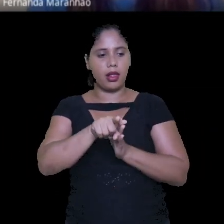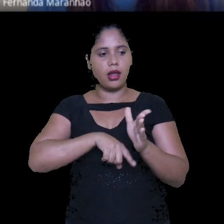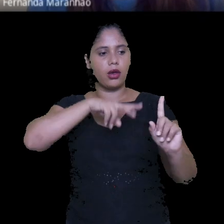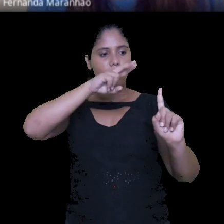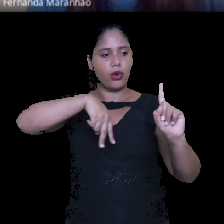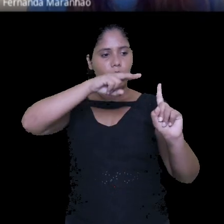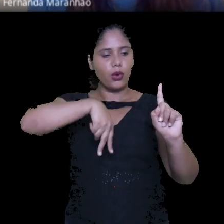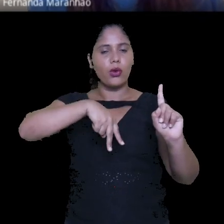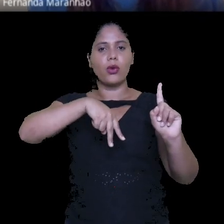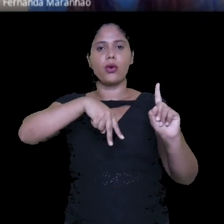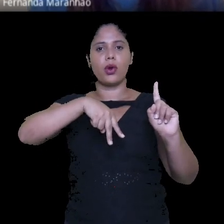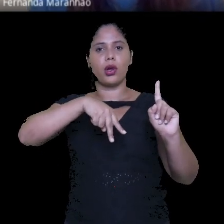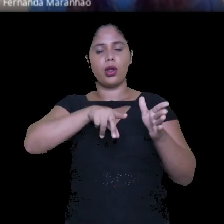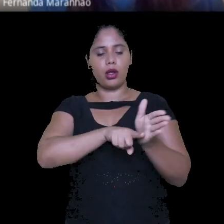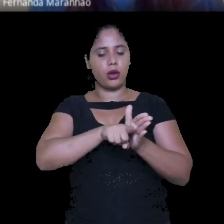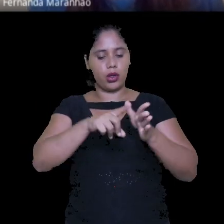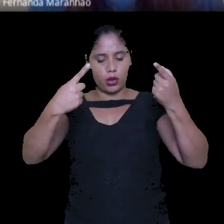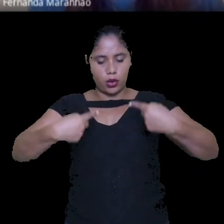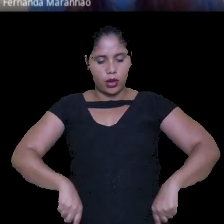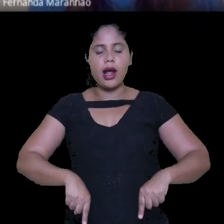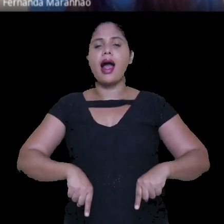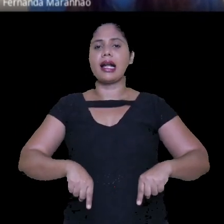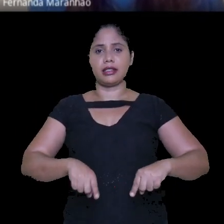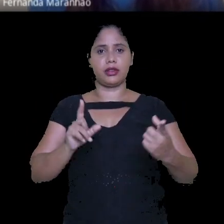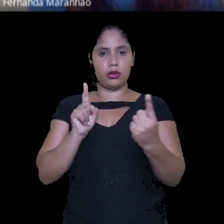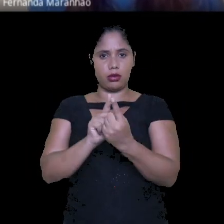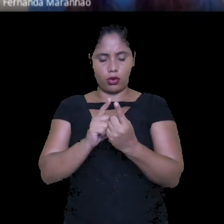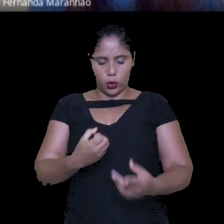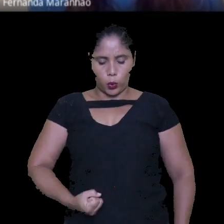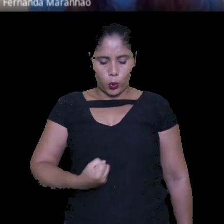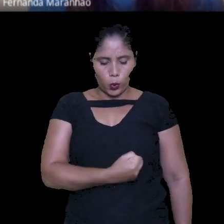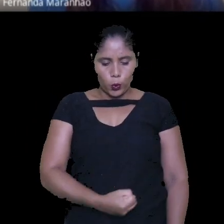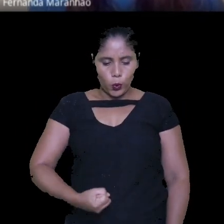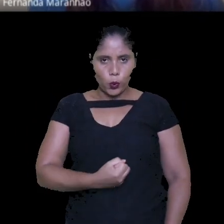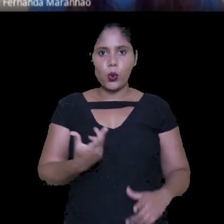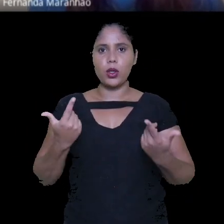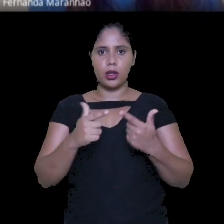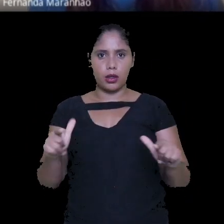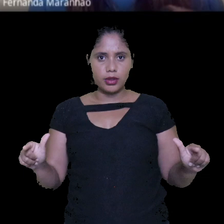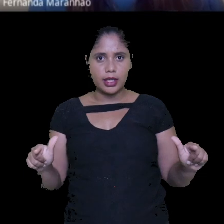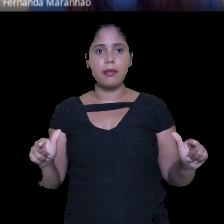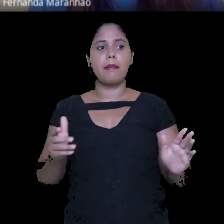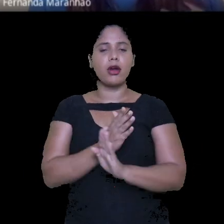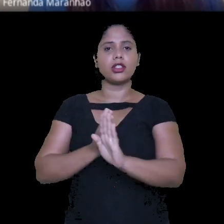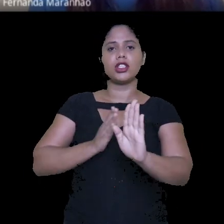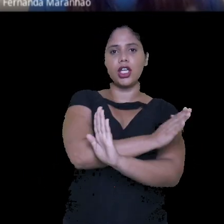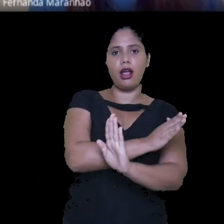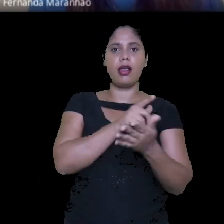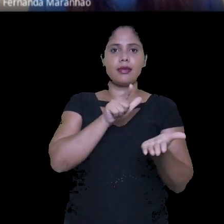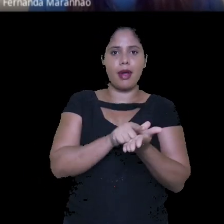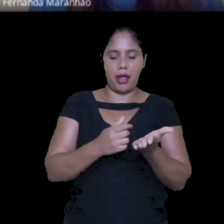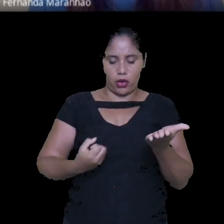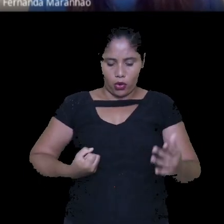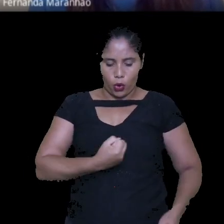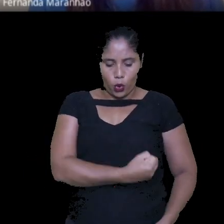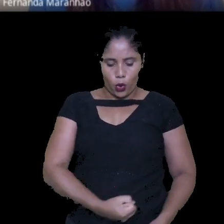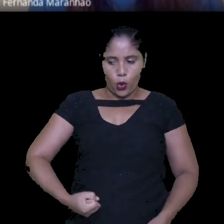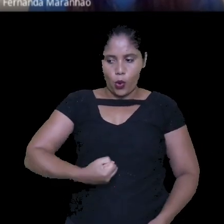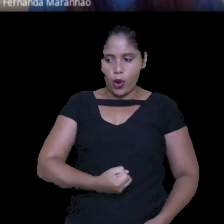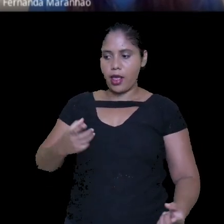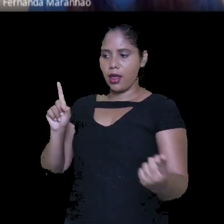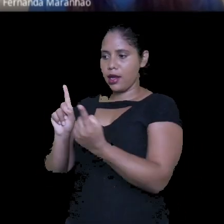anterior não esteja disponível, é possível usar essa tabela em que fatores de risco são agregados como de alto, moderado ou baixo